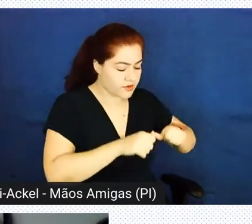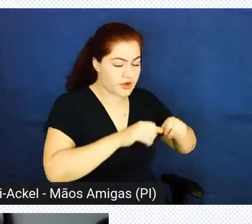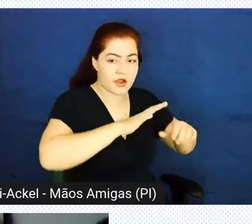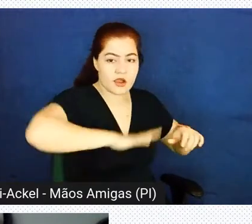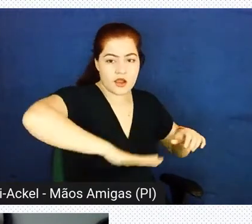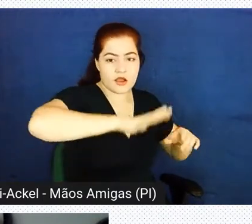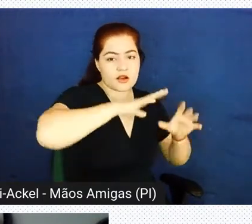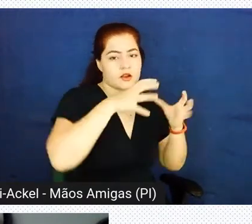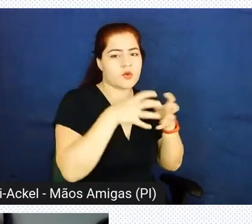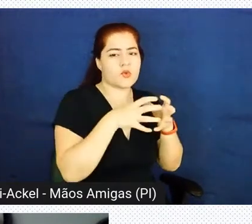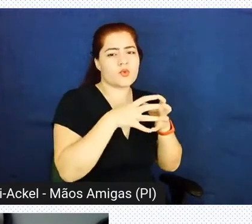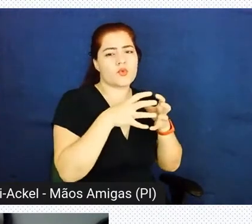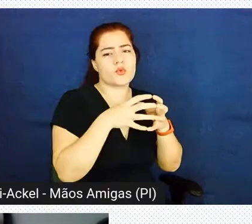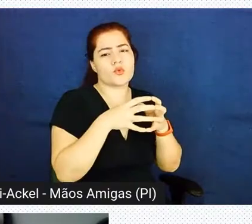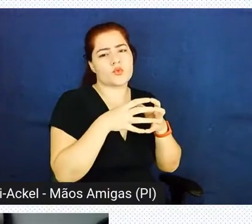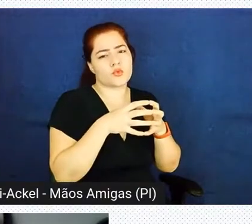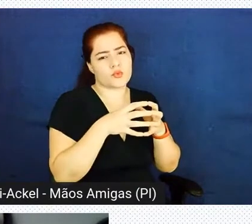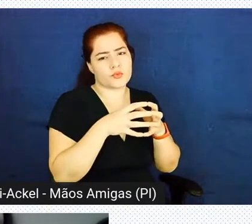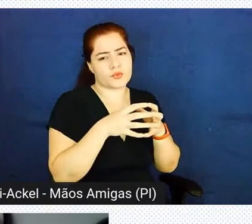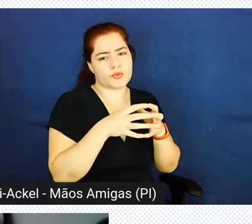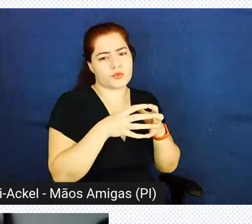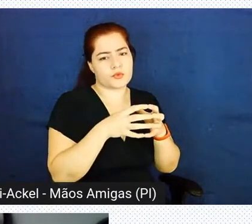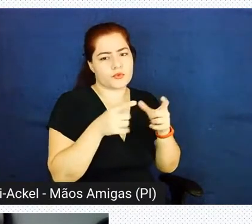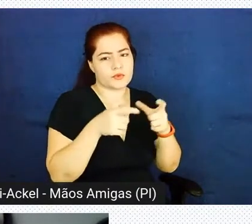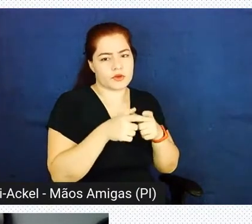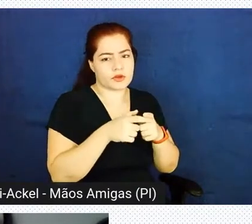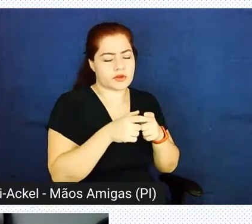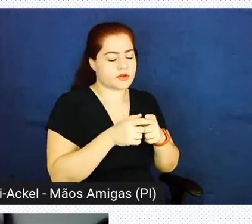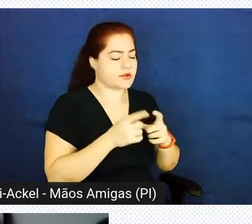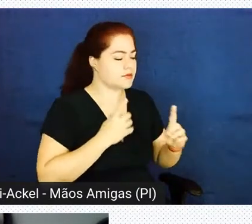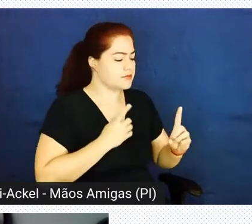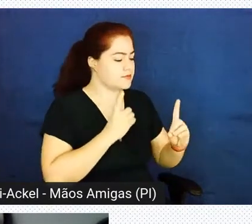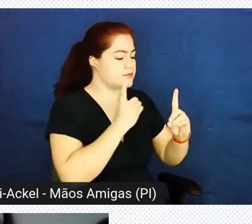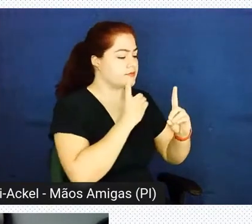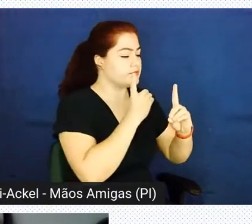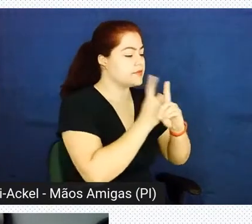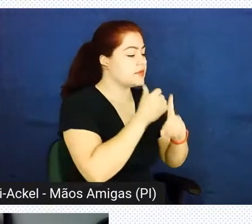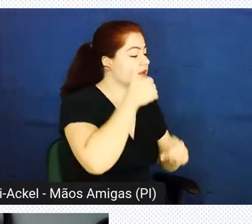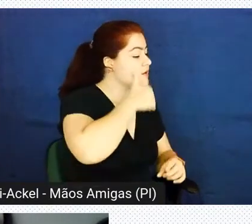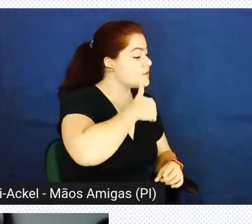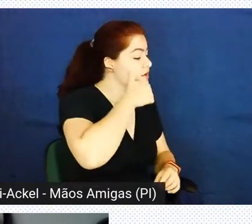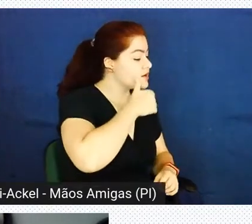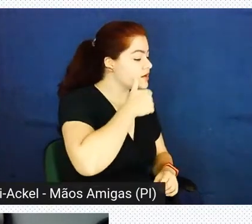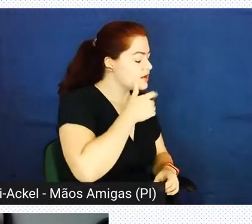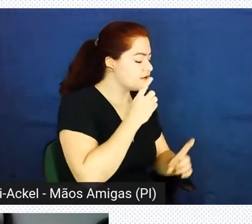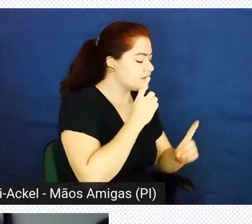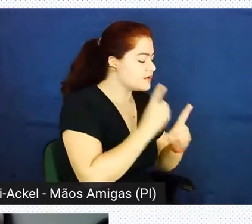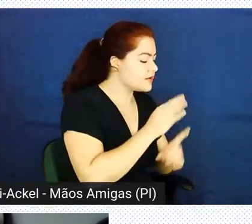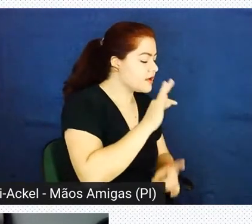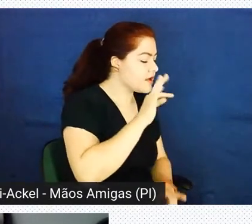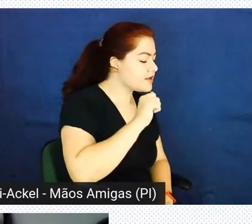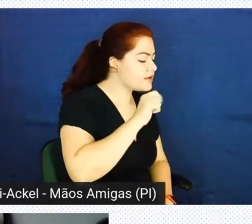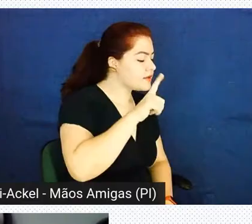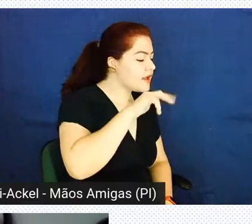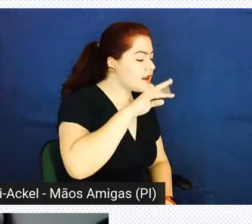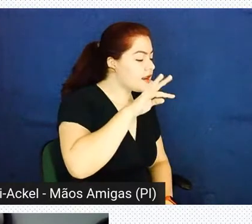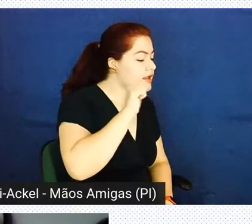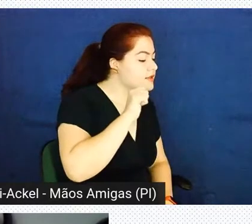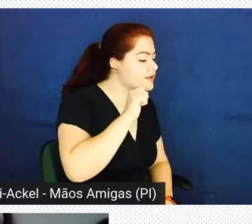pequeno grupo. E ele chega, se dirige para a menina. Talita